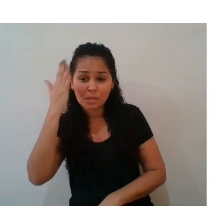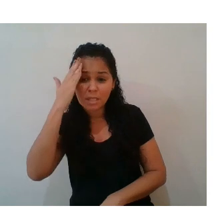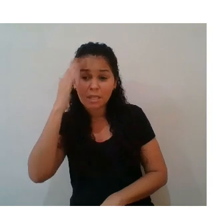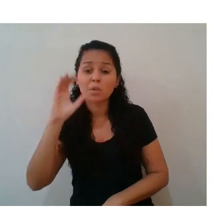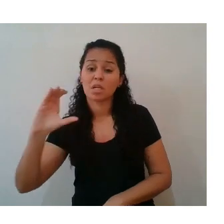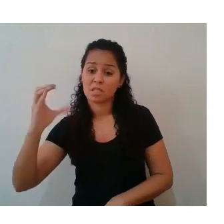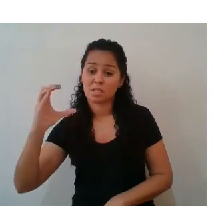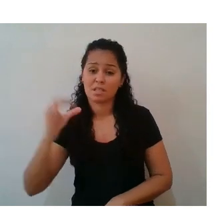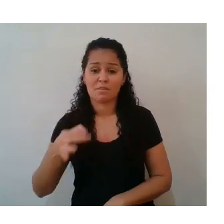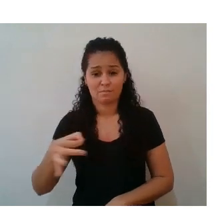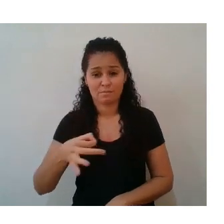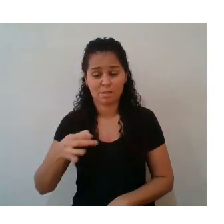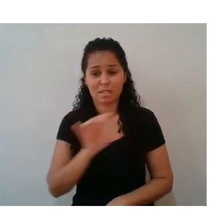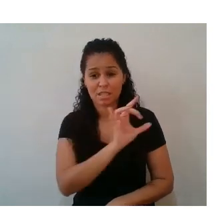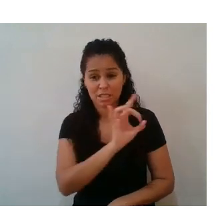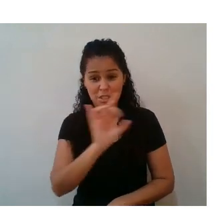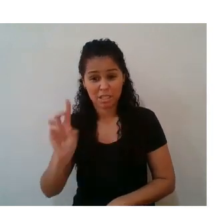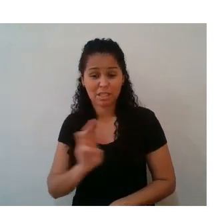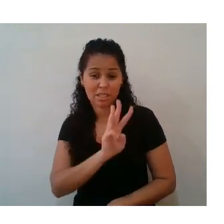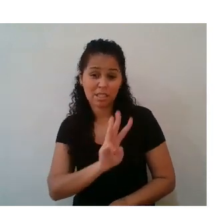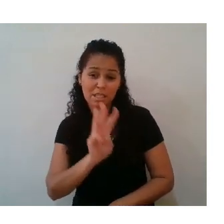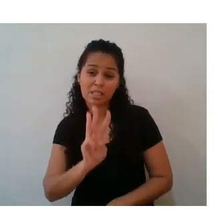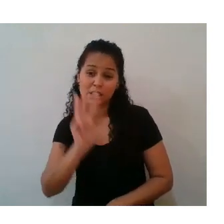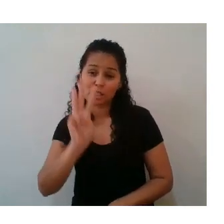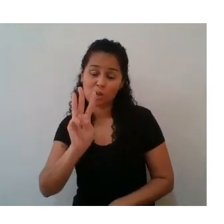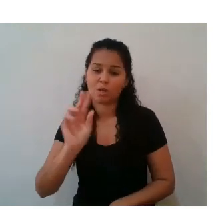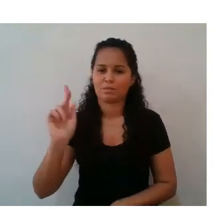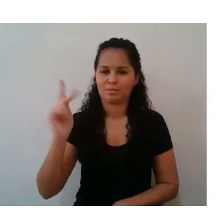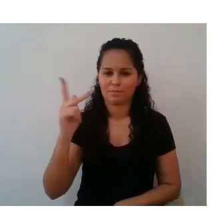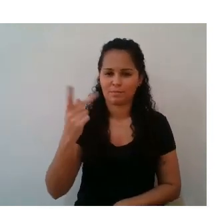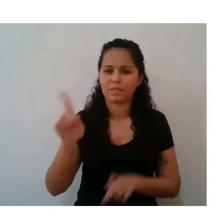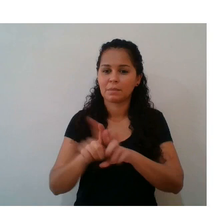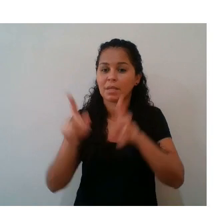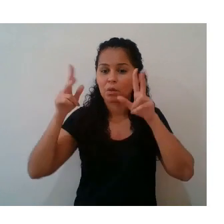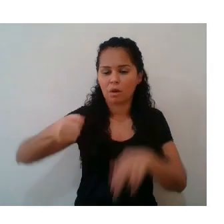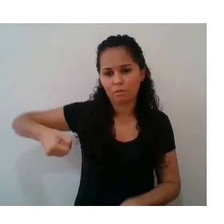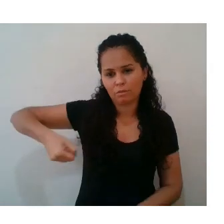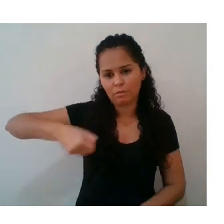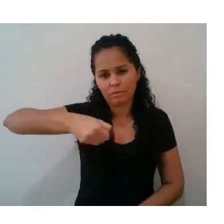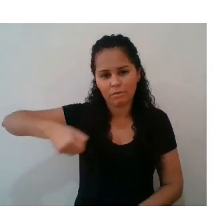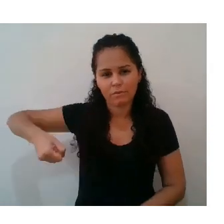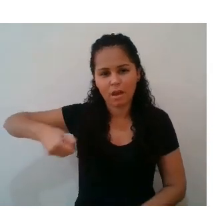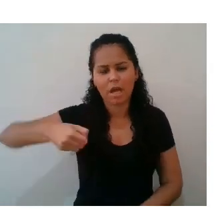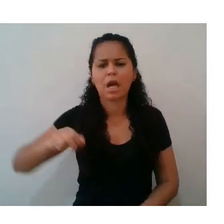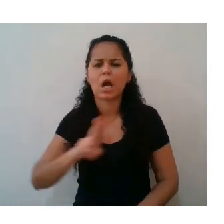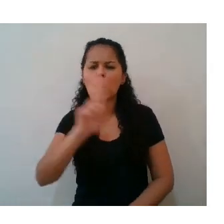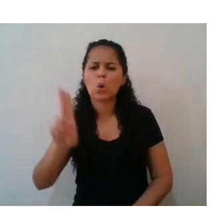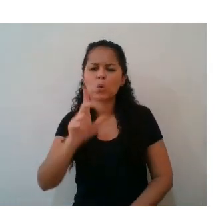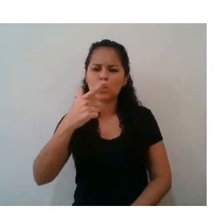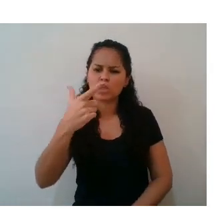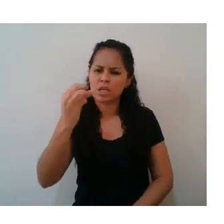do centavo, tá? De cada quilowatt-hora. A mesma coisa para o ferro. Qual é a pegadinha do ferro? Primeiro que ele usa